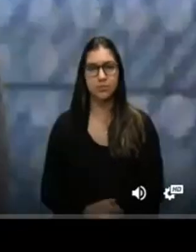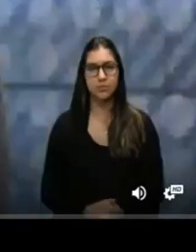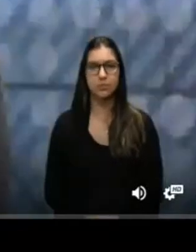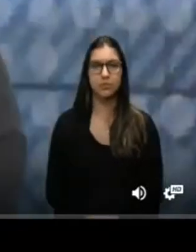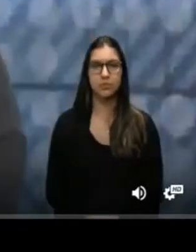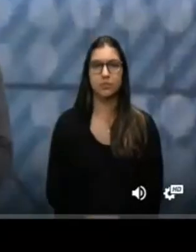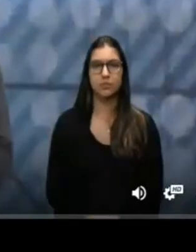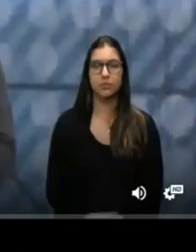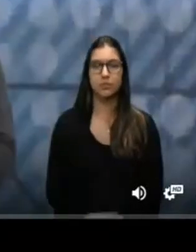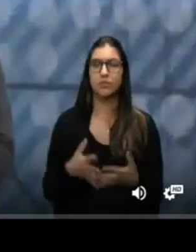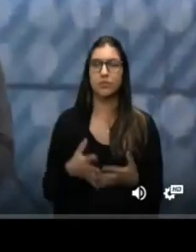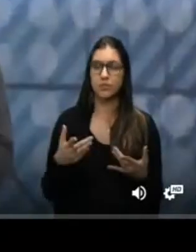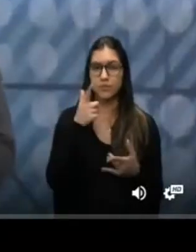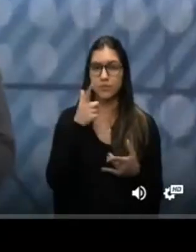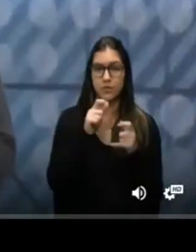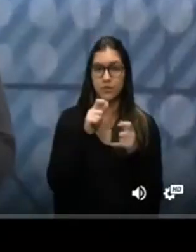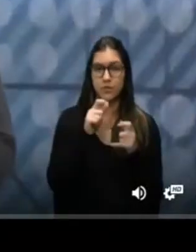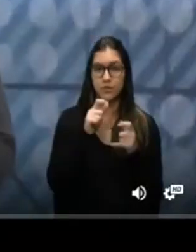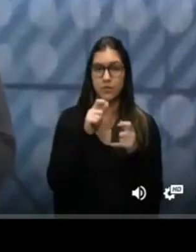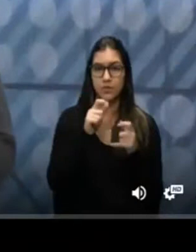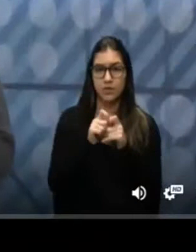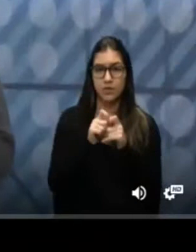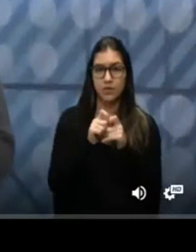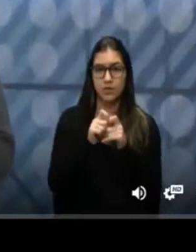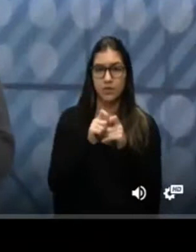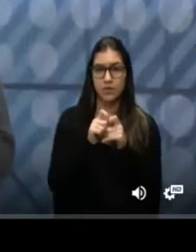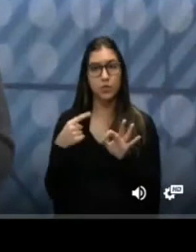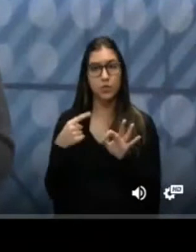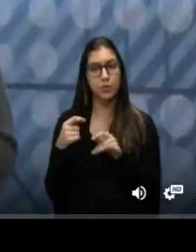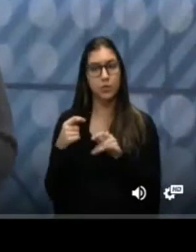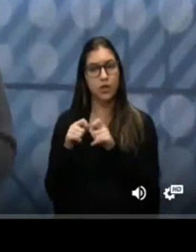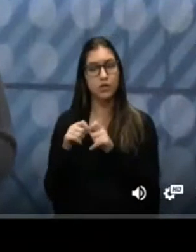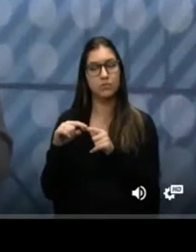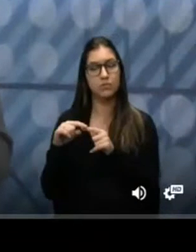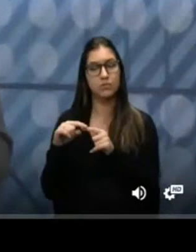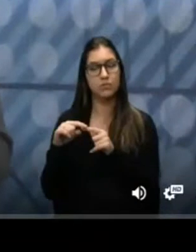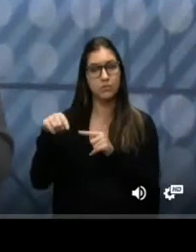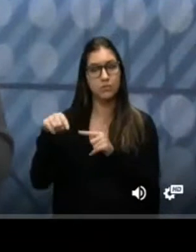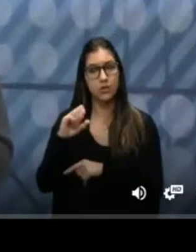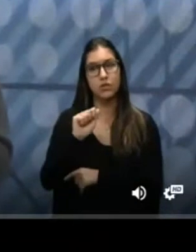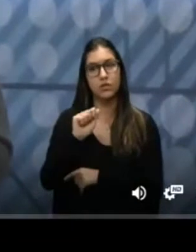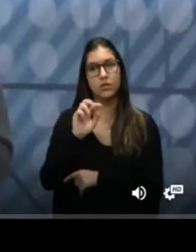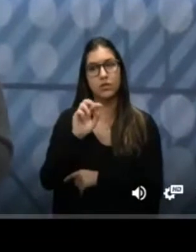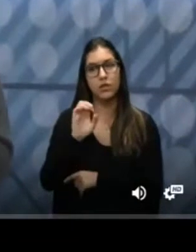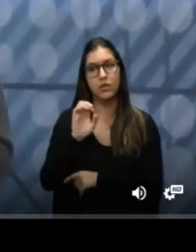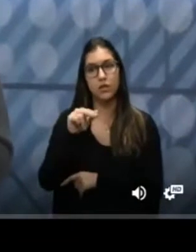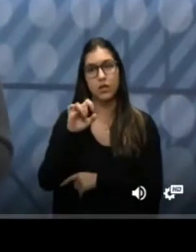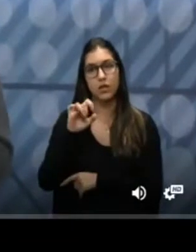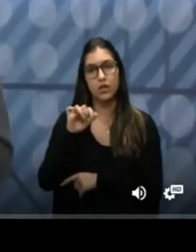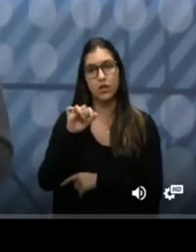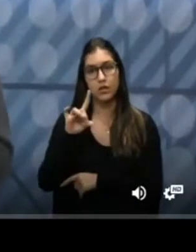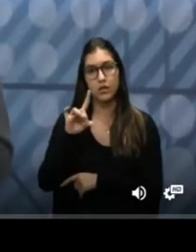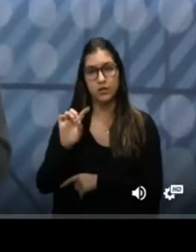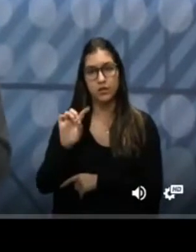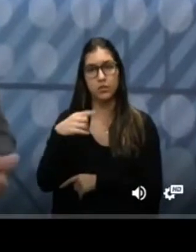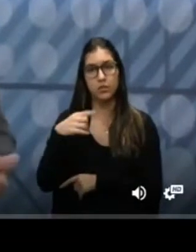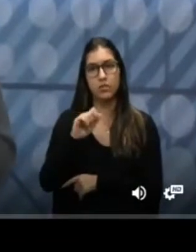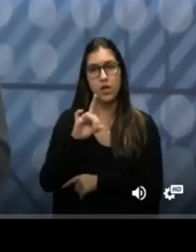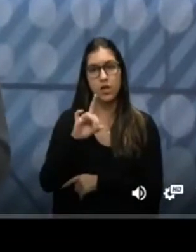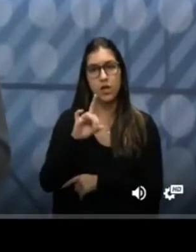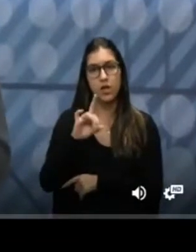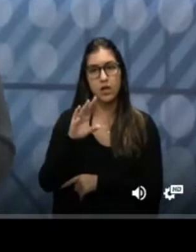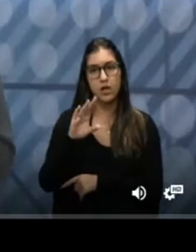Então, realizando esse procedimento, nós vamos realizar ele para a acetanilida e para o ácido salicílico inicialmente, os